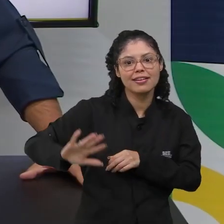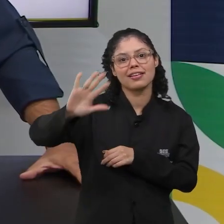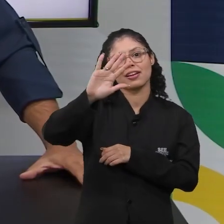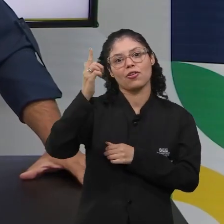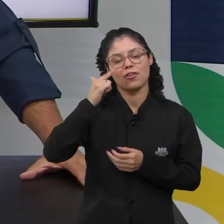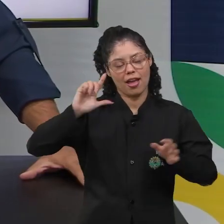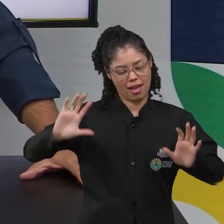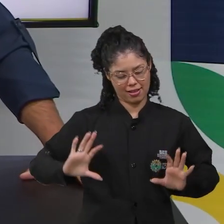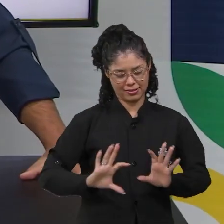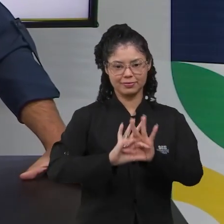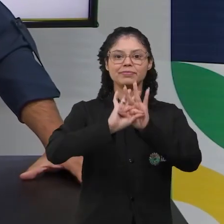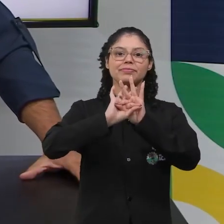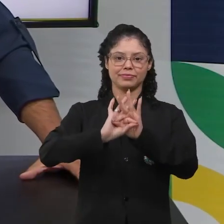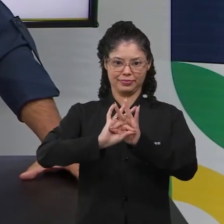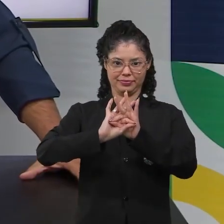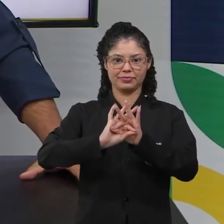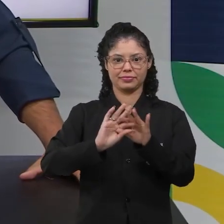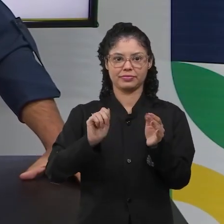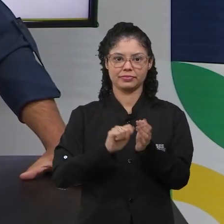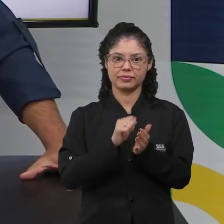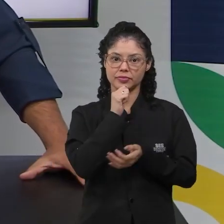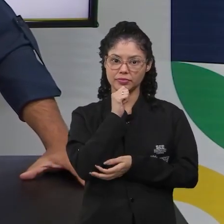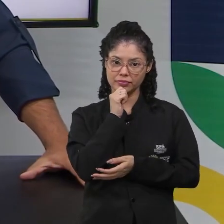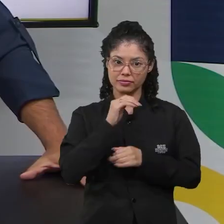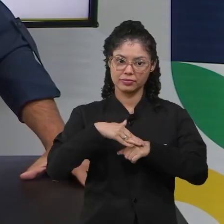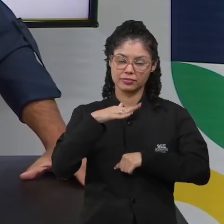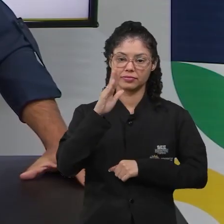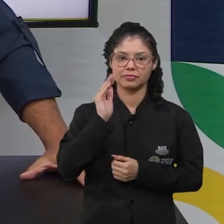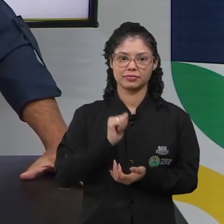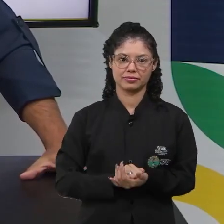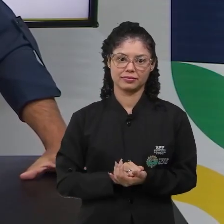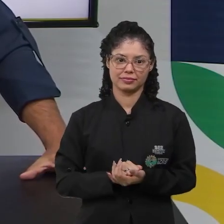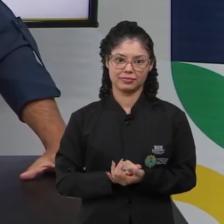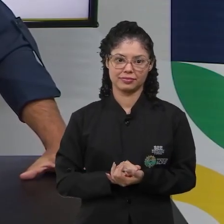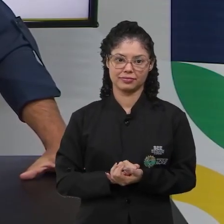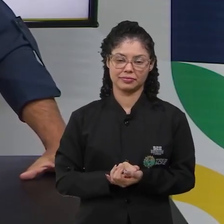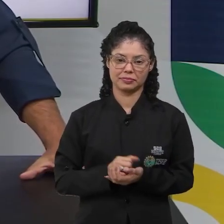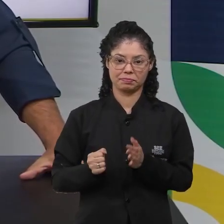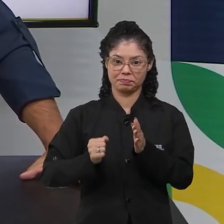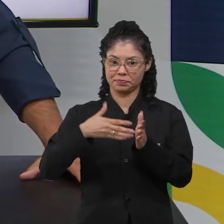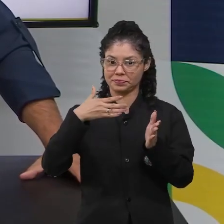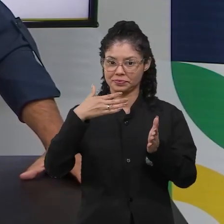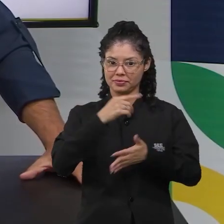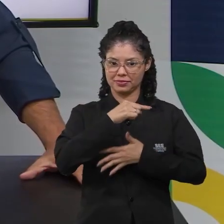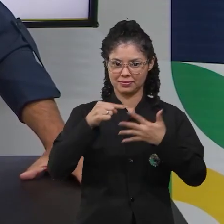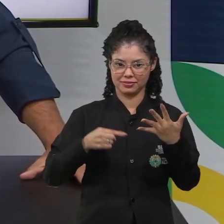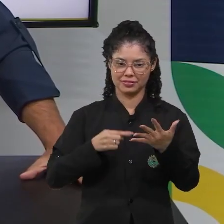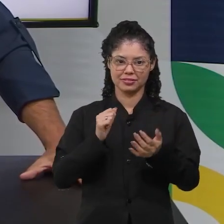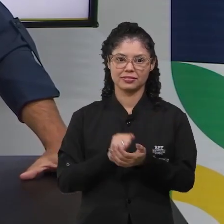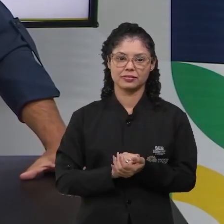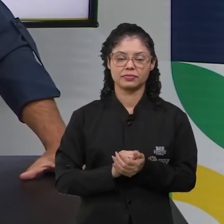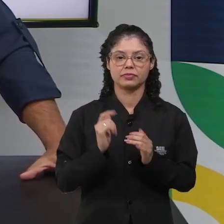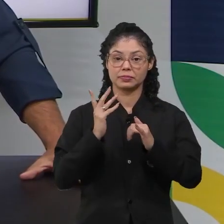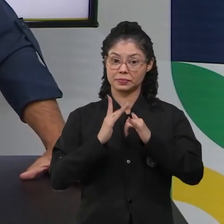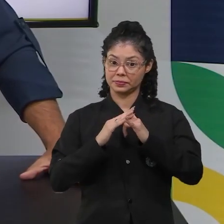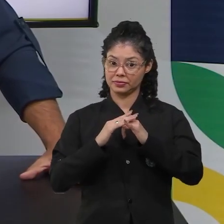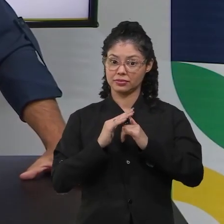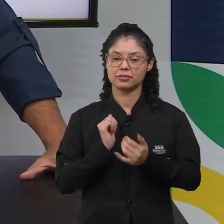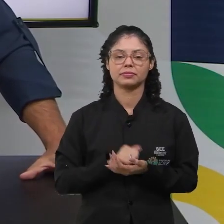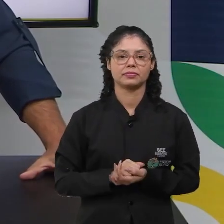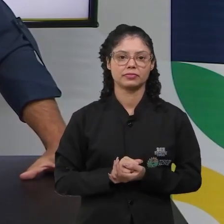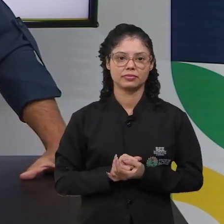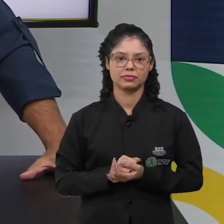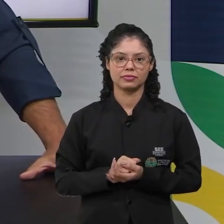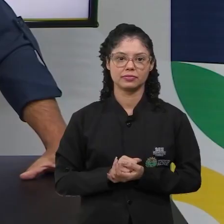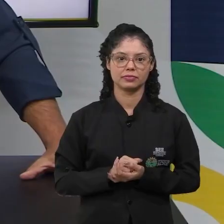consegue conectar a todos. É um dos clipes mais vistos, mais de 1 bilhão de views no YouTube, porque